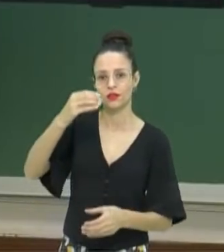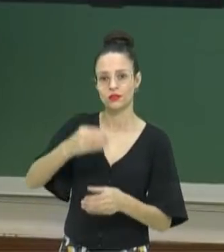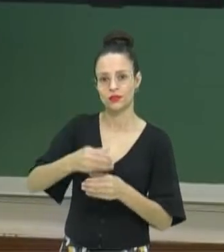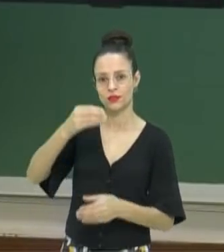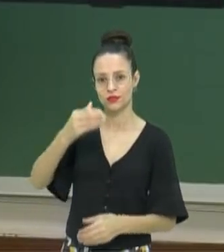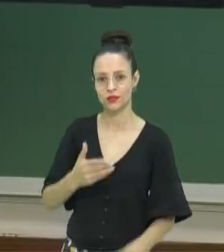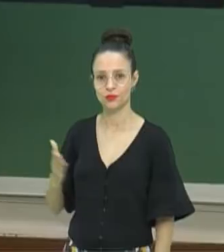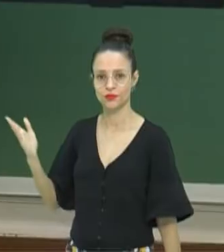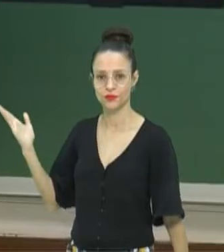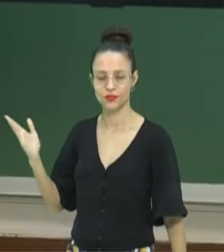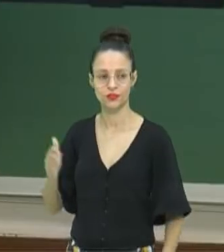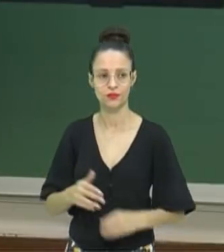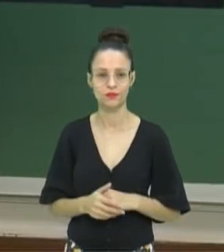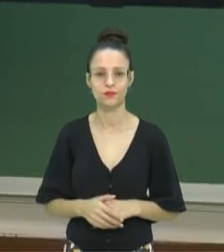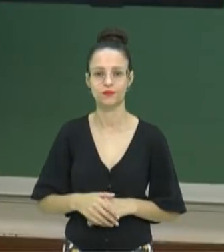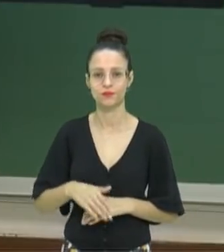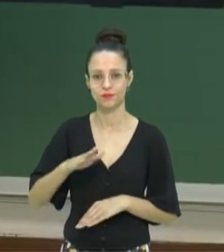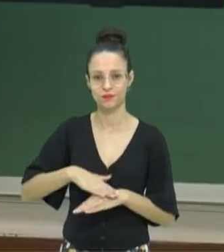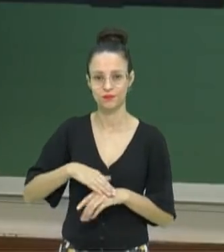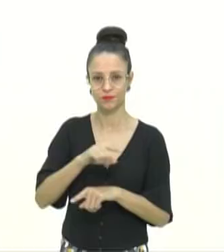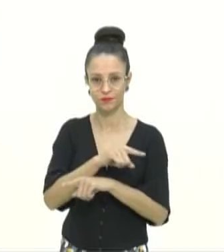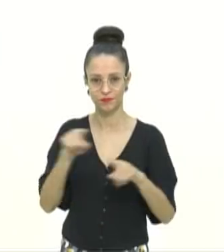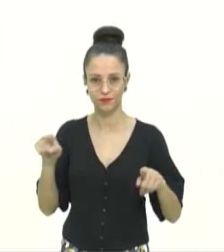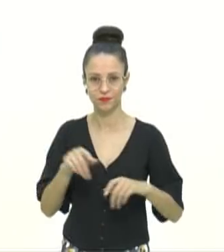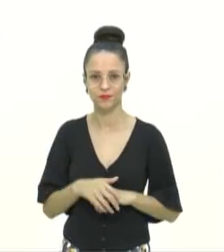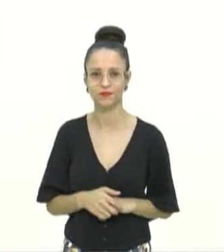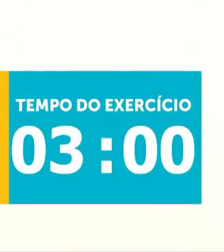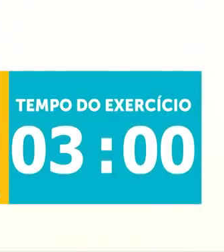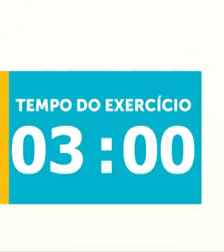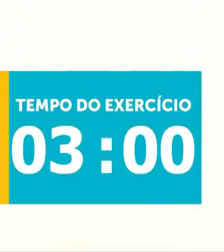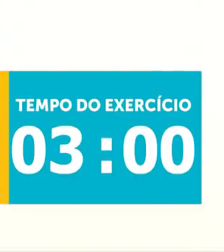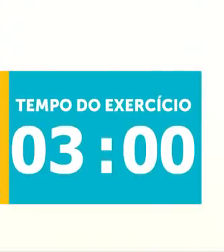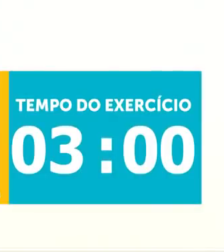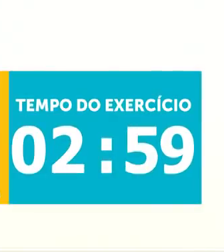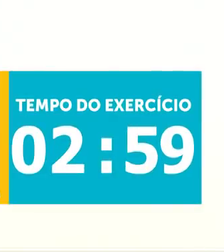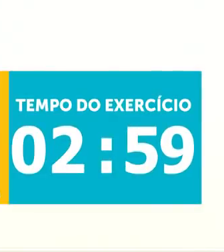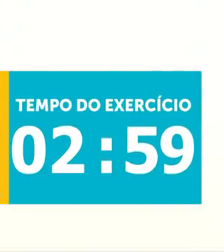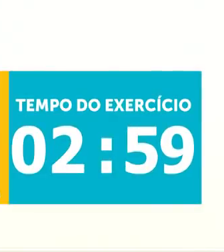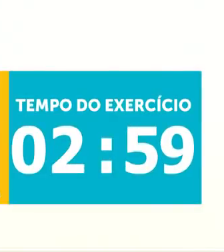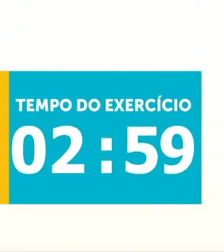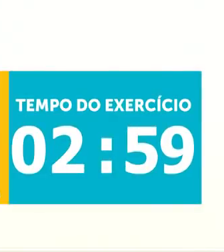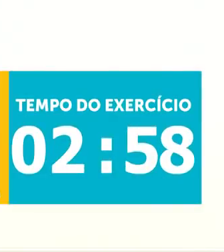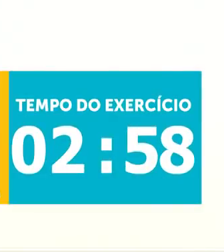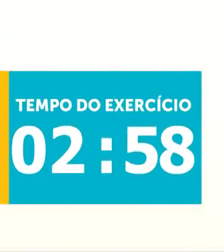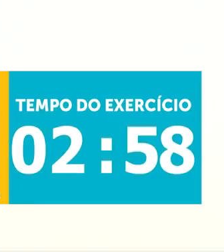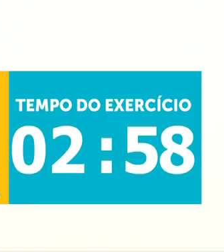superfície cilíndrica aqui. Tempo para você.